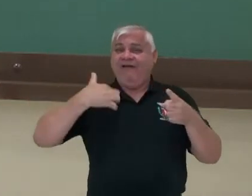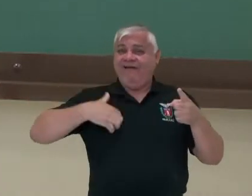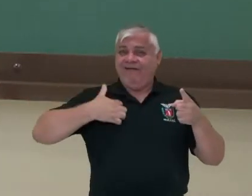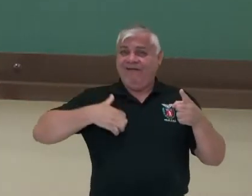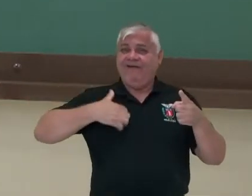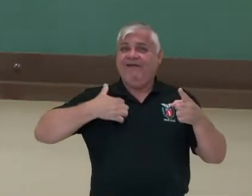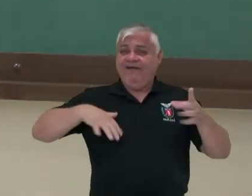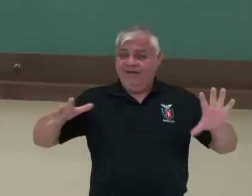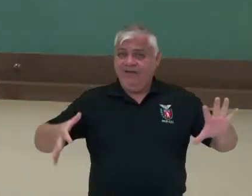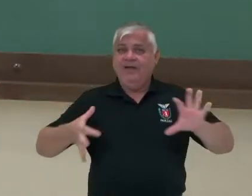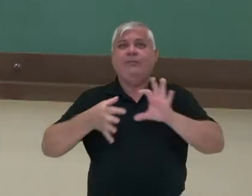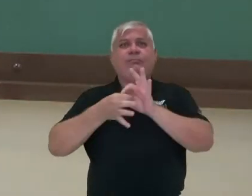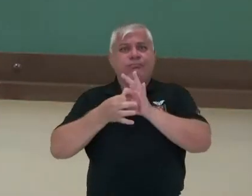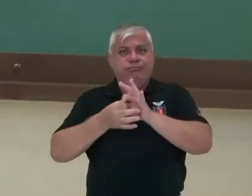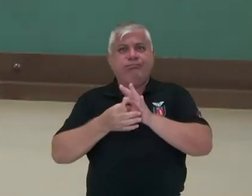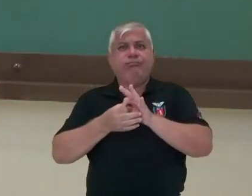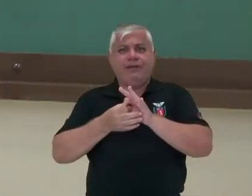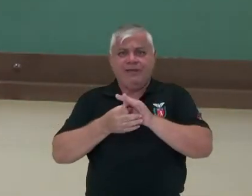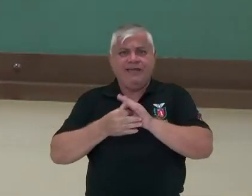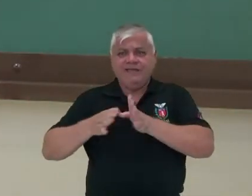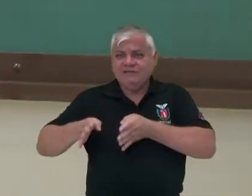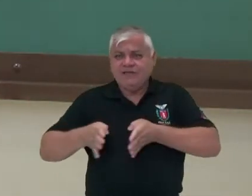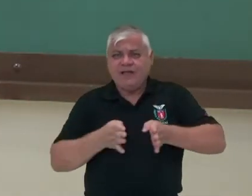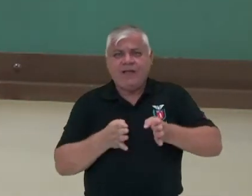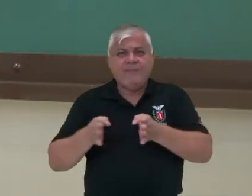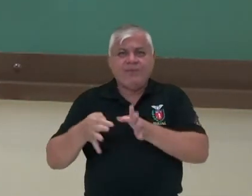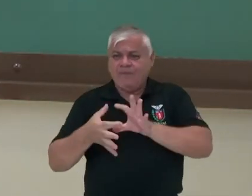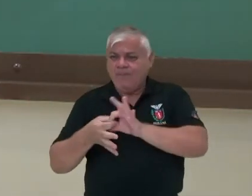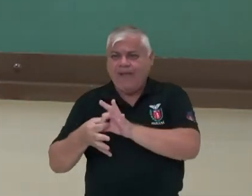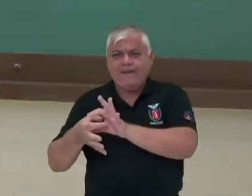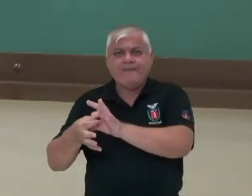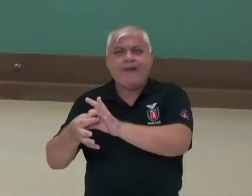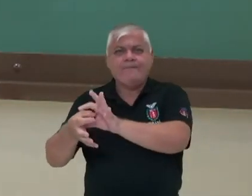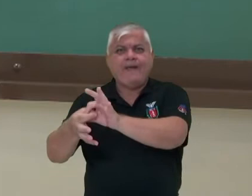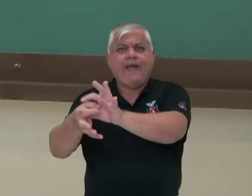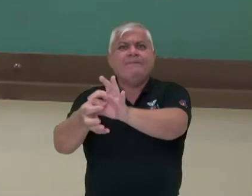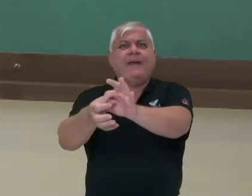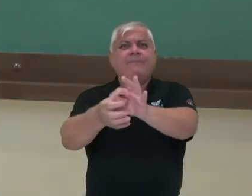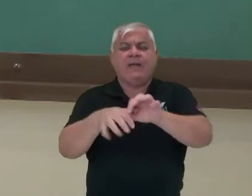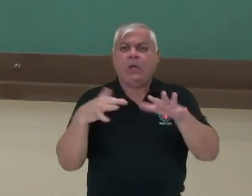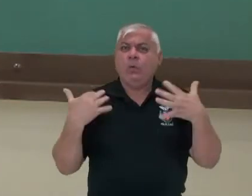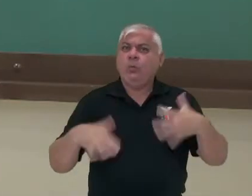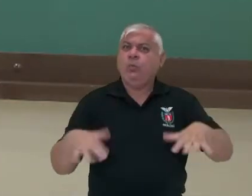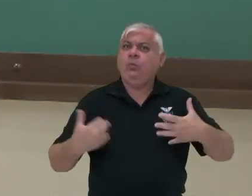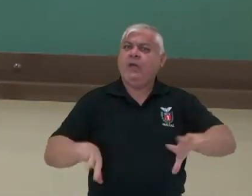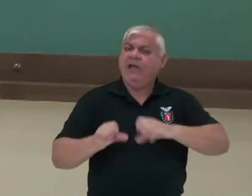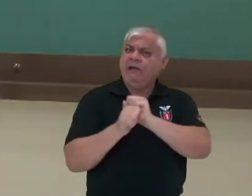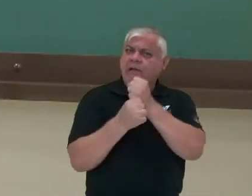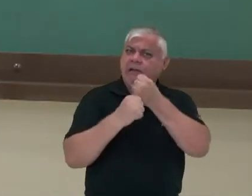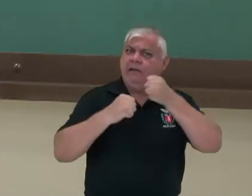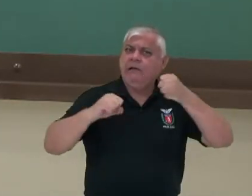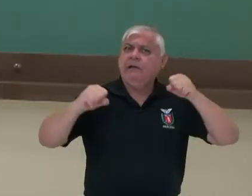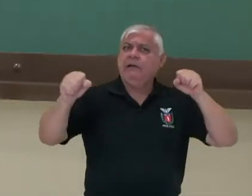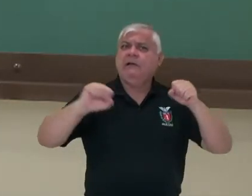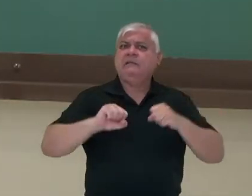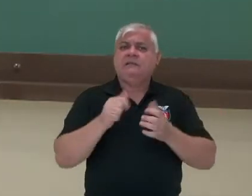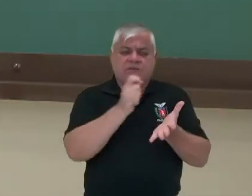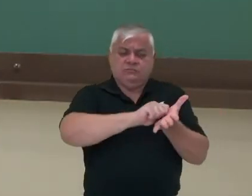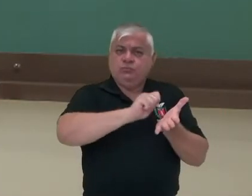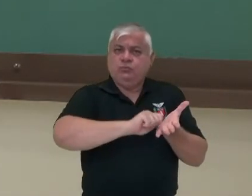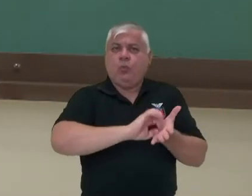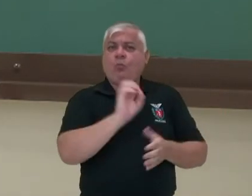interligado então por estradas, como a gente já falou anteriormente, né? A importância das estradas aí, né? Uma vez que eles não tinham escritas,